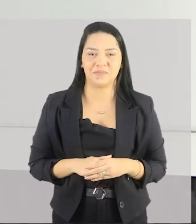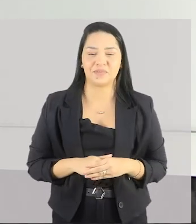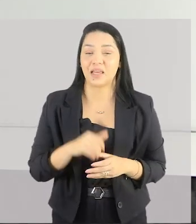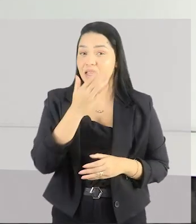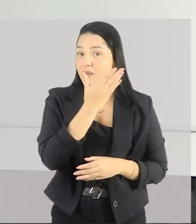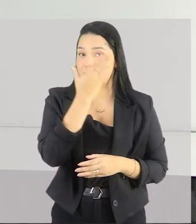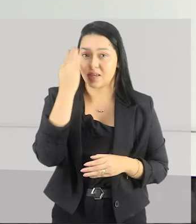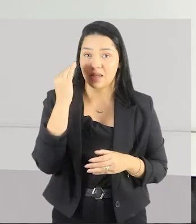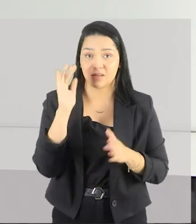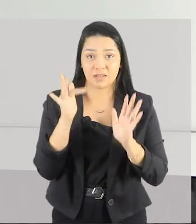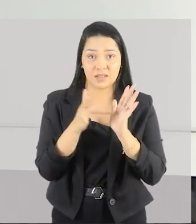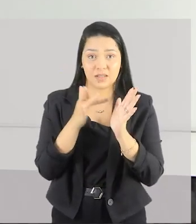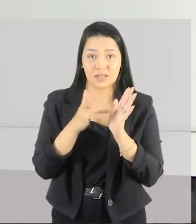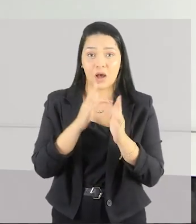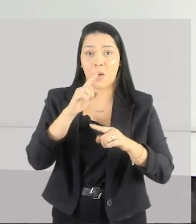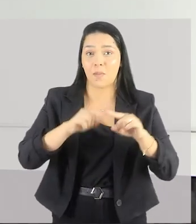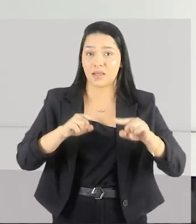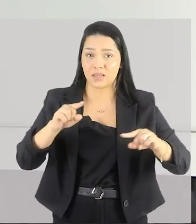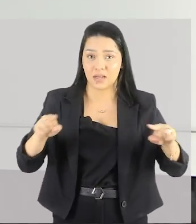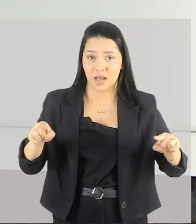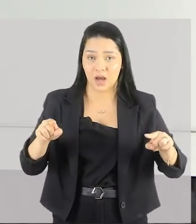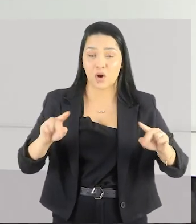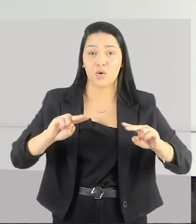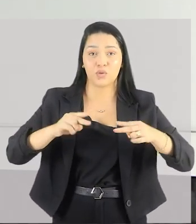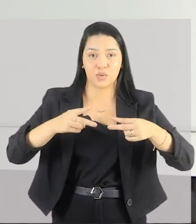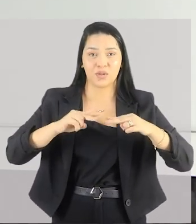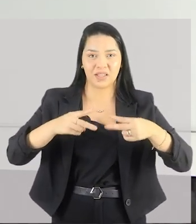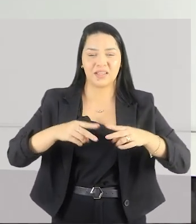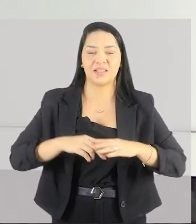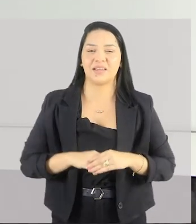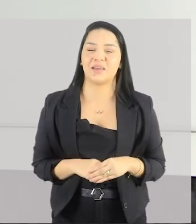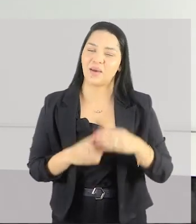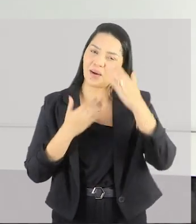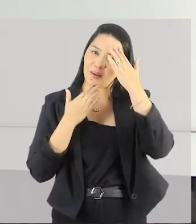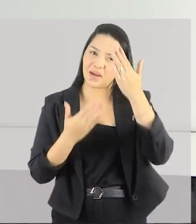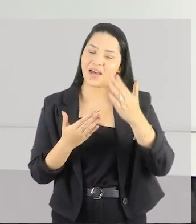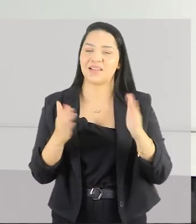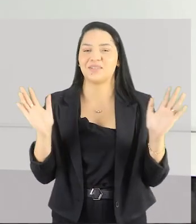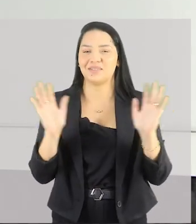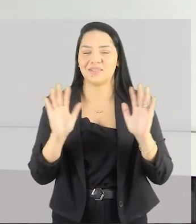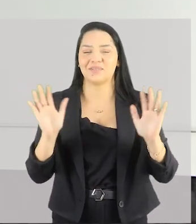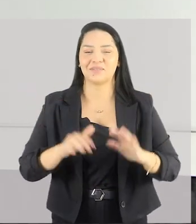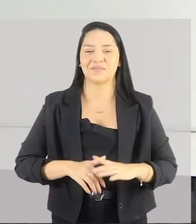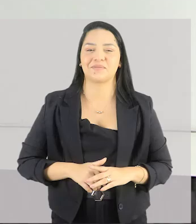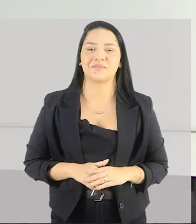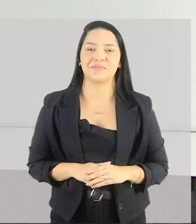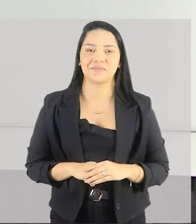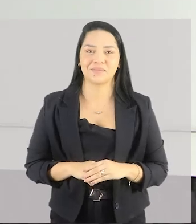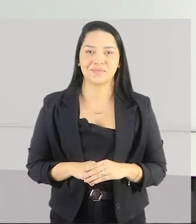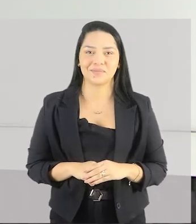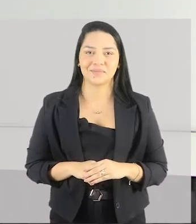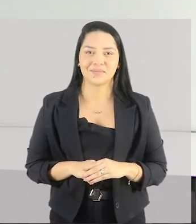Não esqueça de acessar o nosso material, ok? Que está no link. Valeu, pessoal, obrigado e até a próxima.